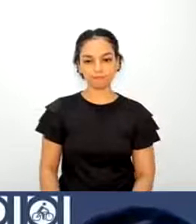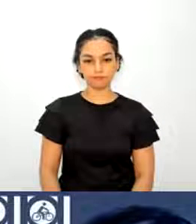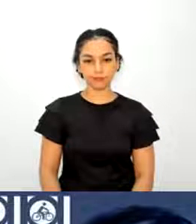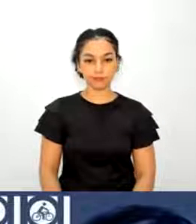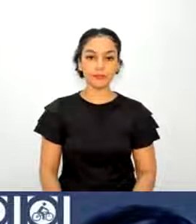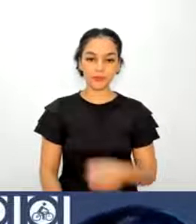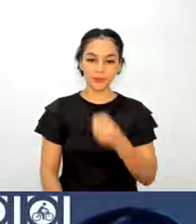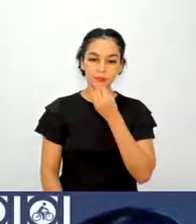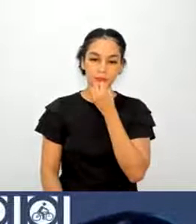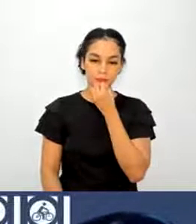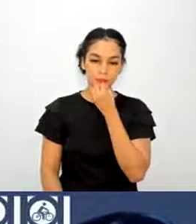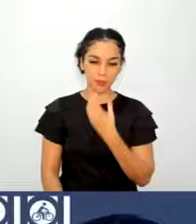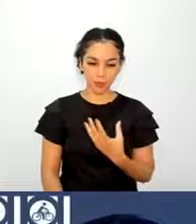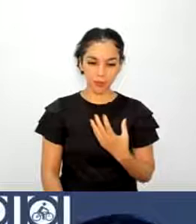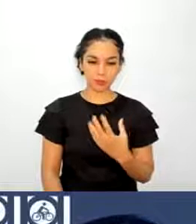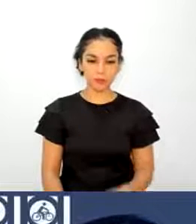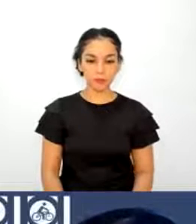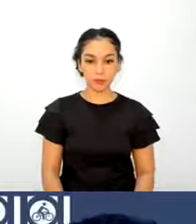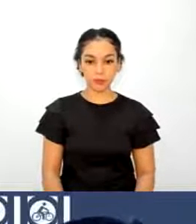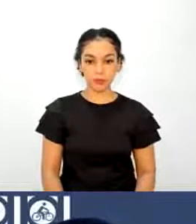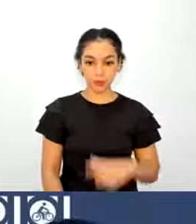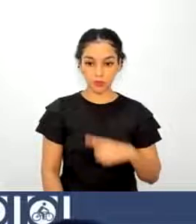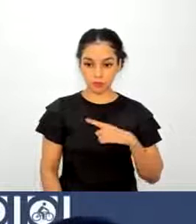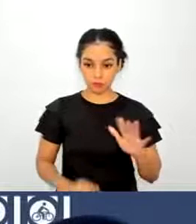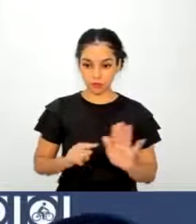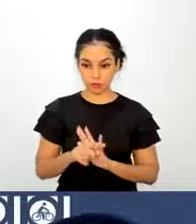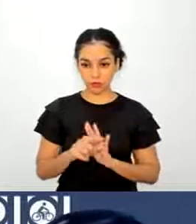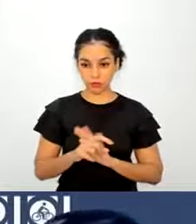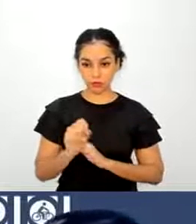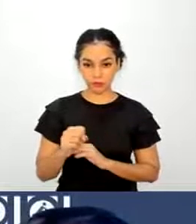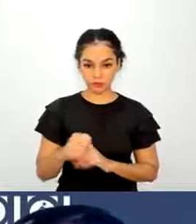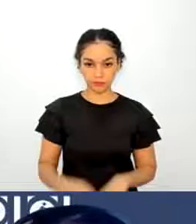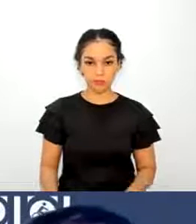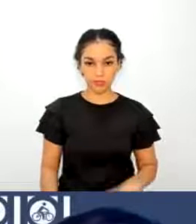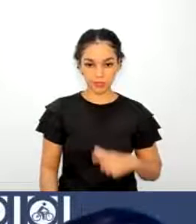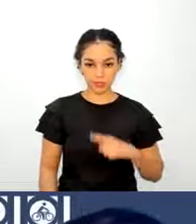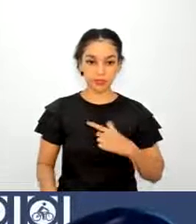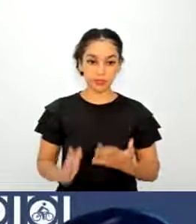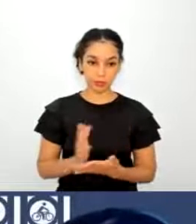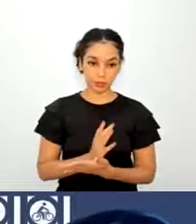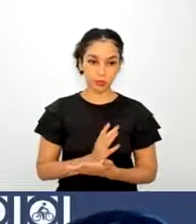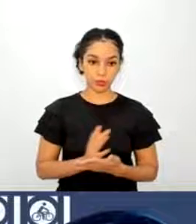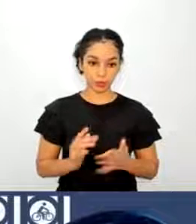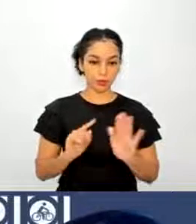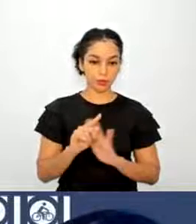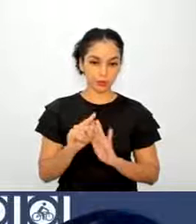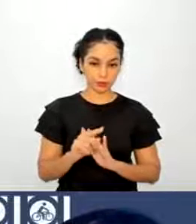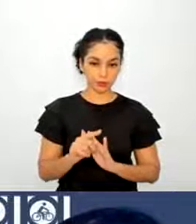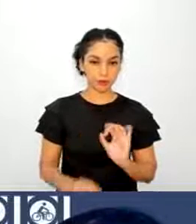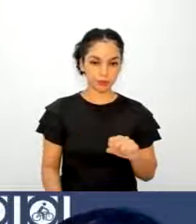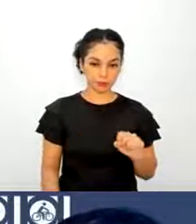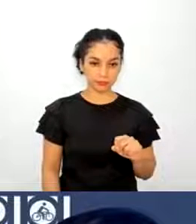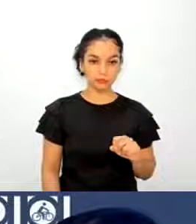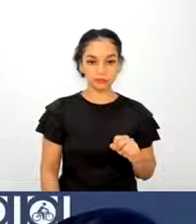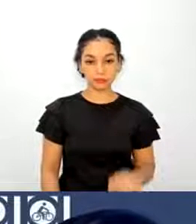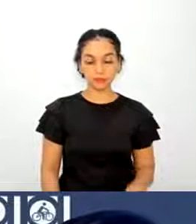bom. Adriana, temos perguntas sim. Temos alguns questionamentos aí, tá?